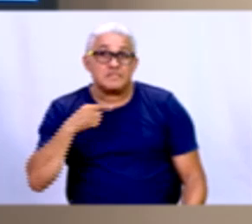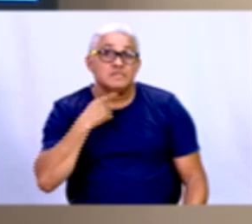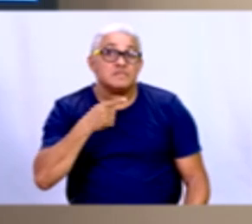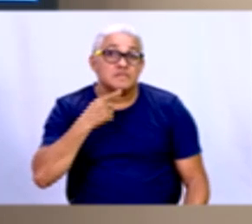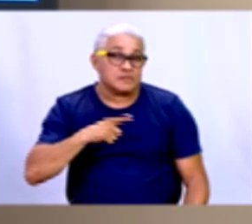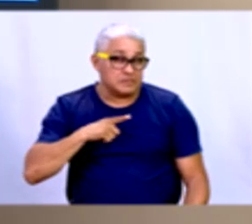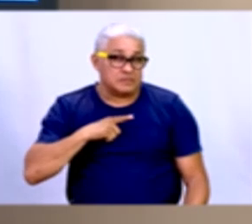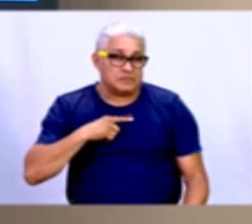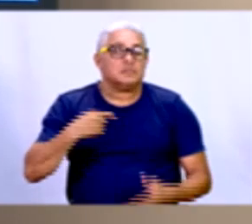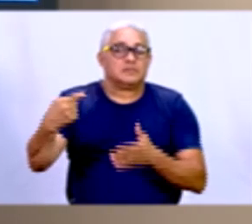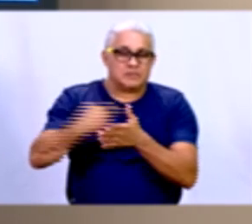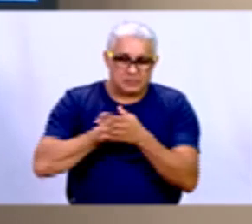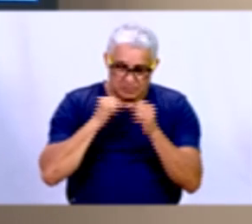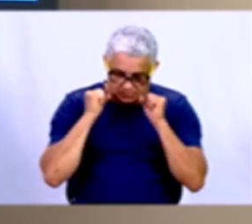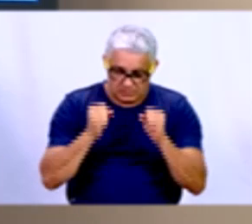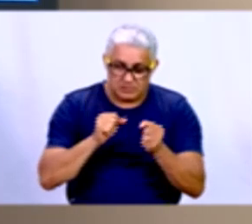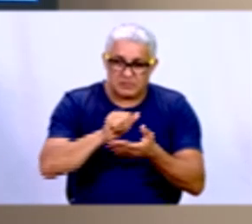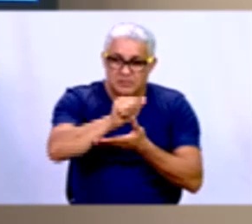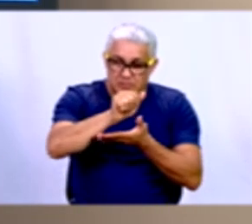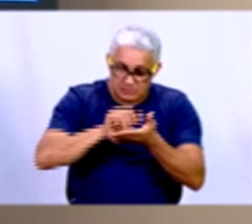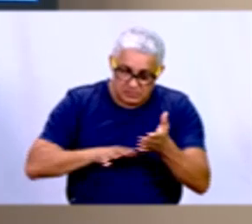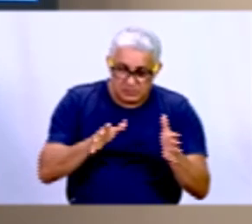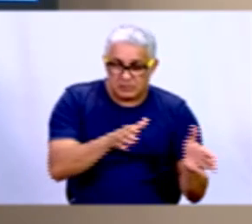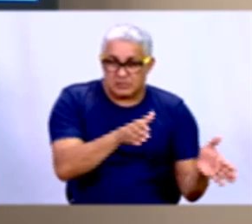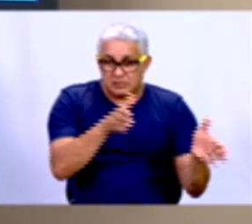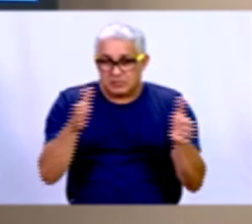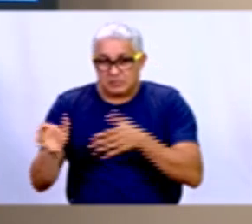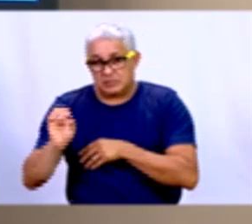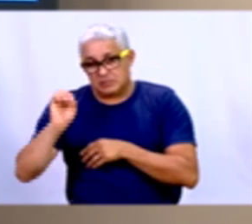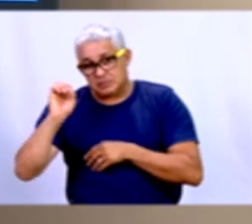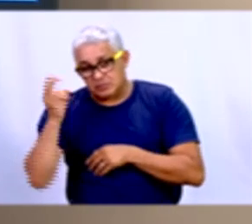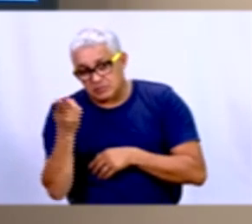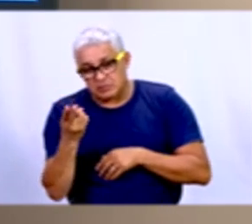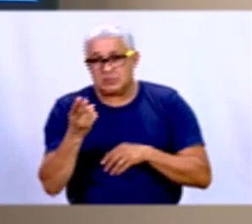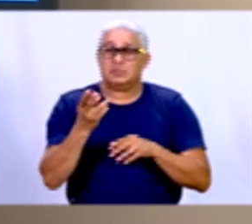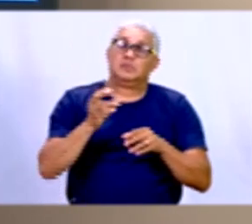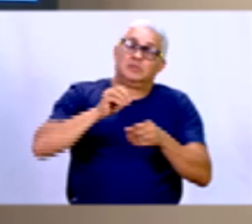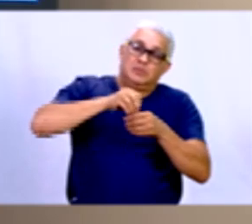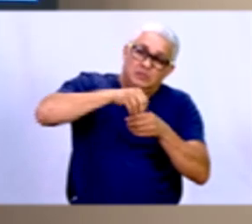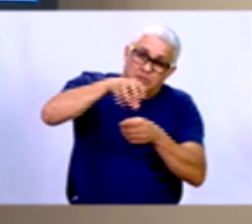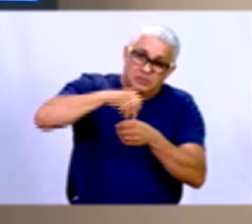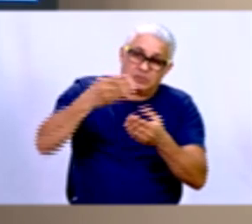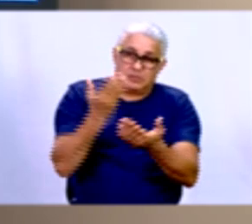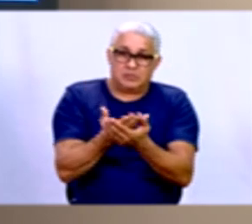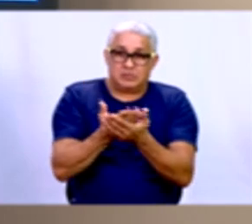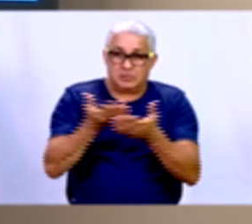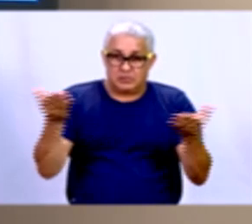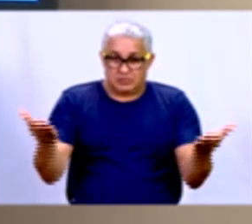existir com relação à atividade de percurso ou com o conteúdo da aula de hoje.